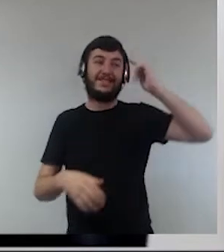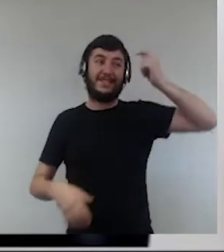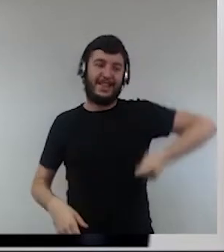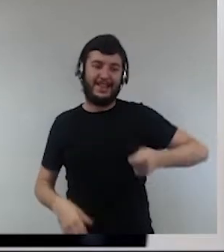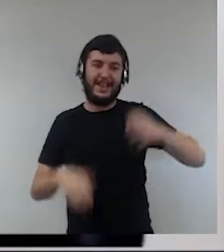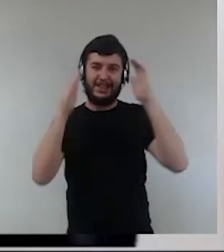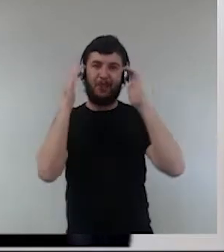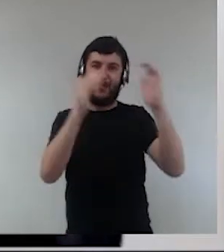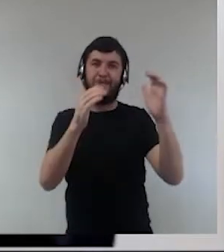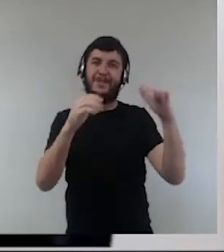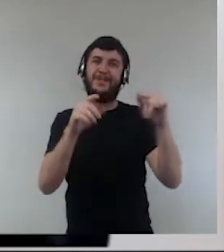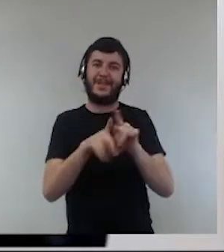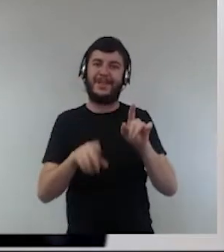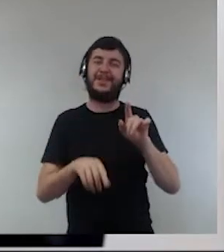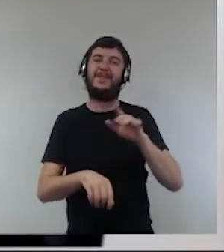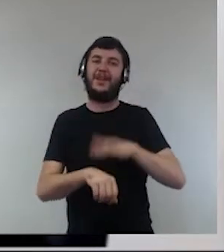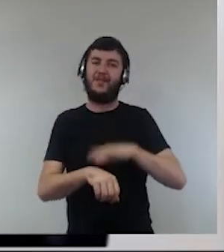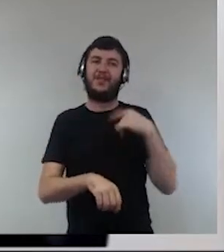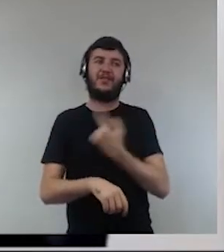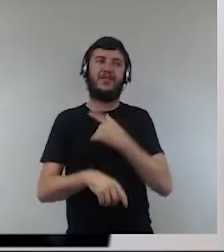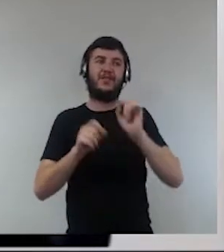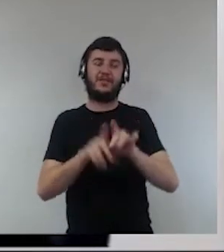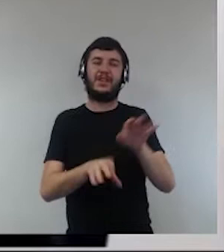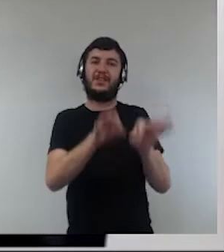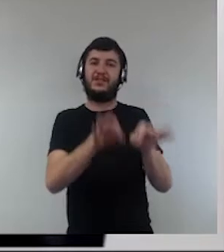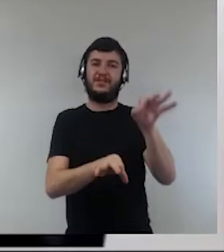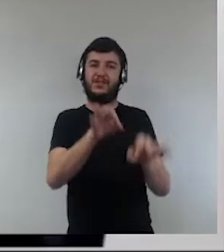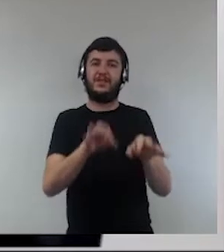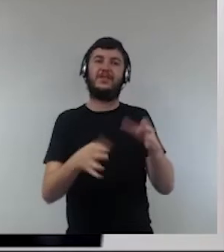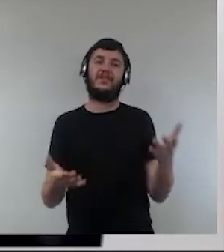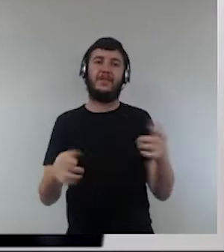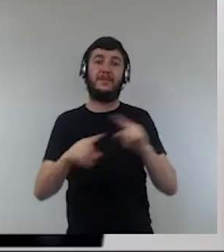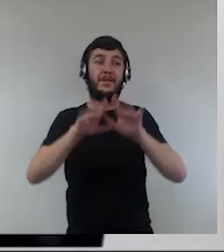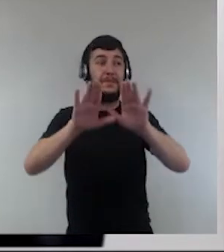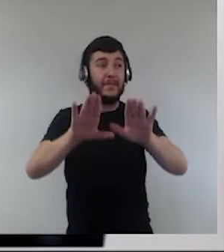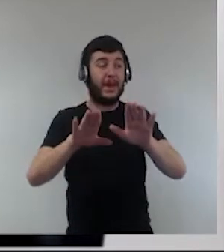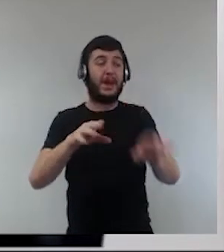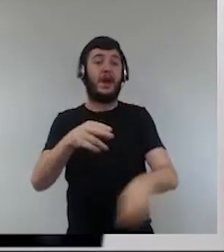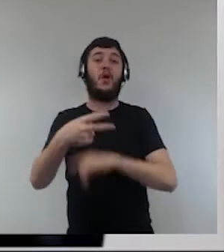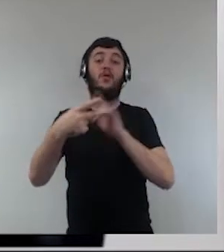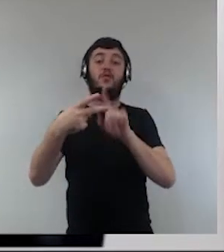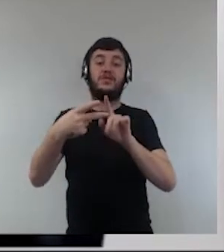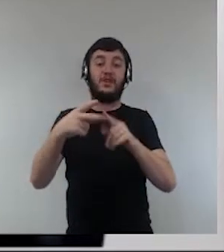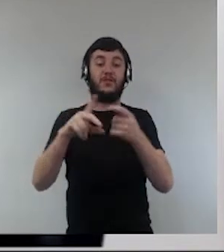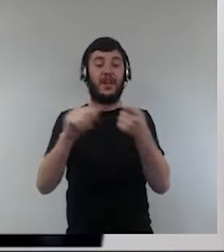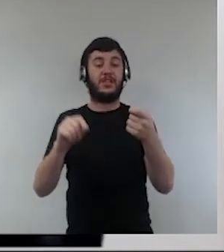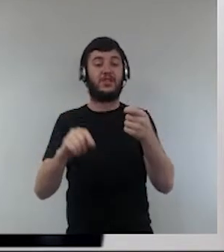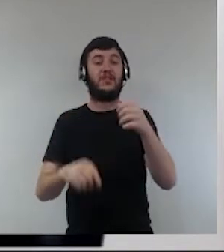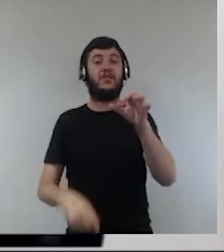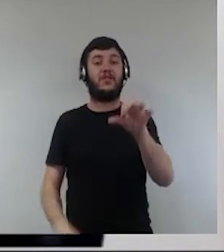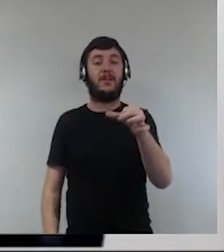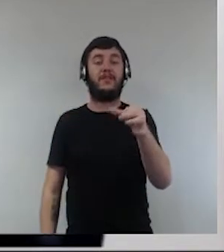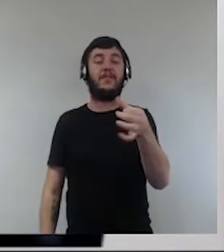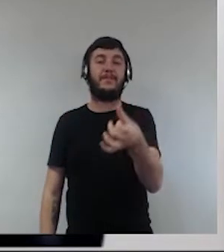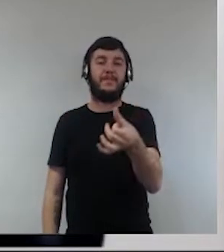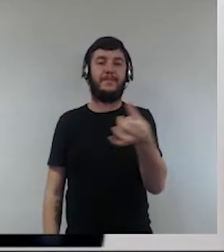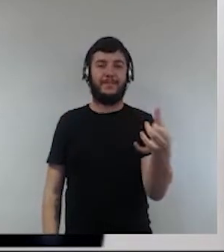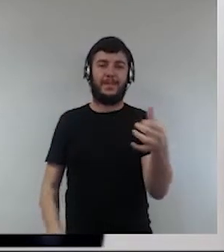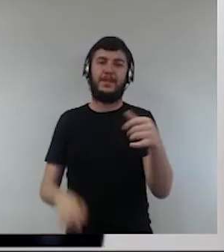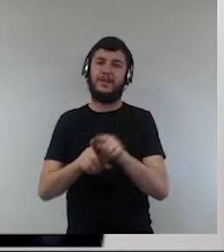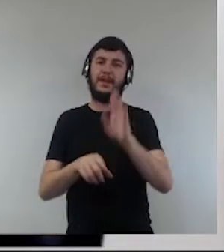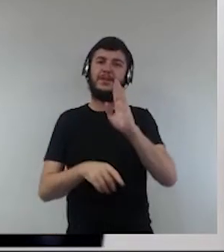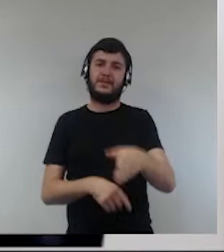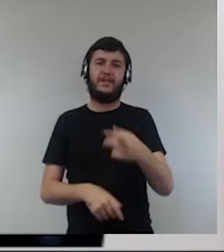nós apresentamos a impugnação. E vou mais além. O segundo artigo é o 966, que relaciona as hipóteses